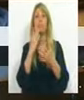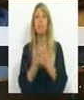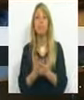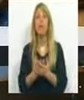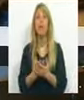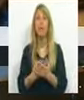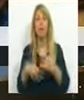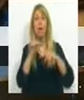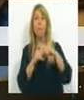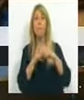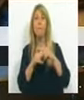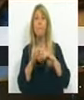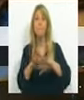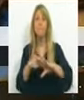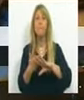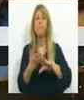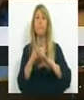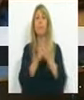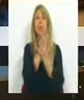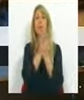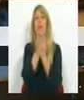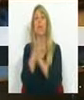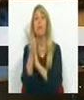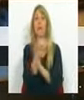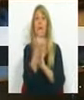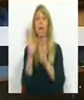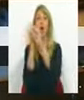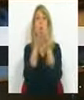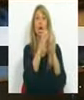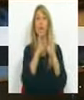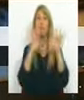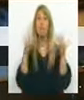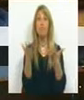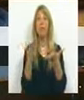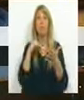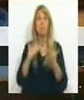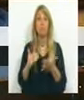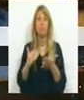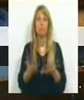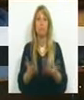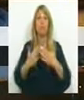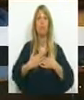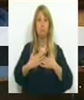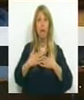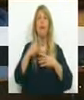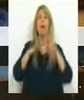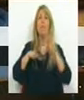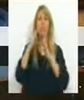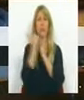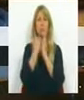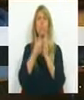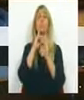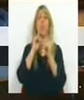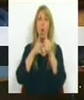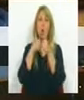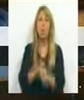o aproveitamento das valências que cada um desses organismos nos pode fornecer, por forma a evitar o cometimento destes crimes, principalmente